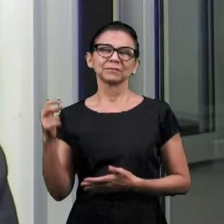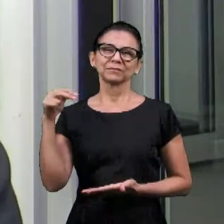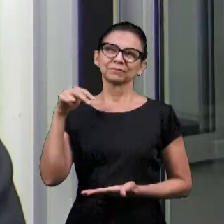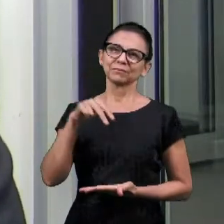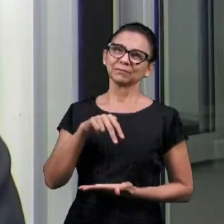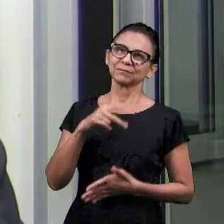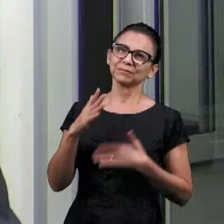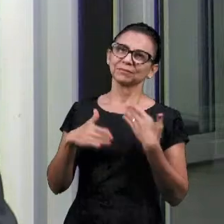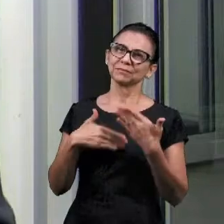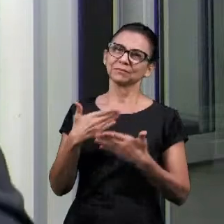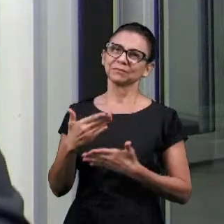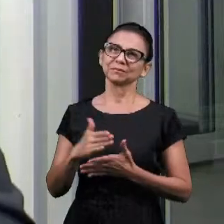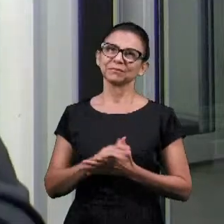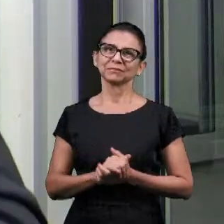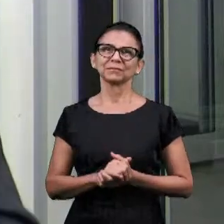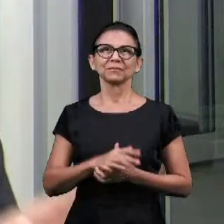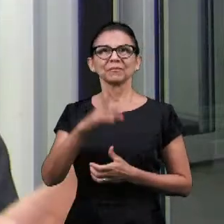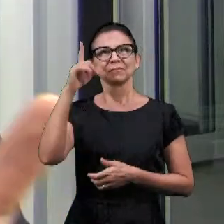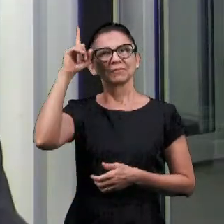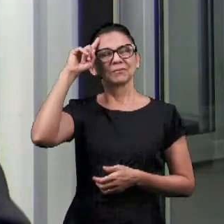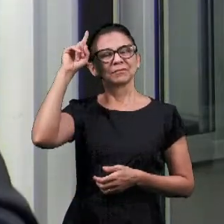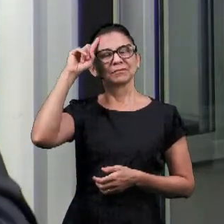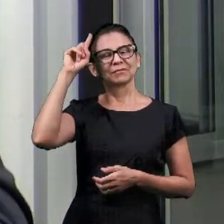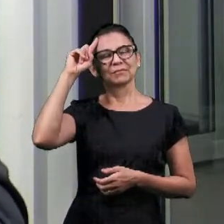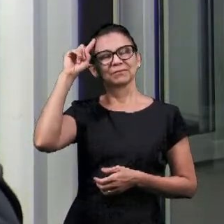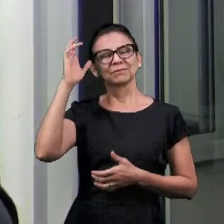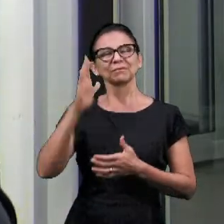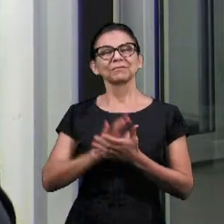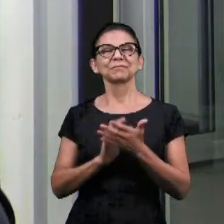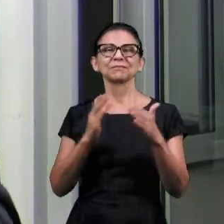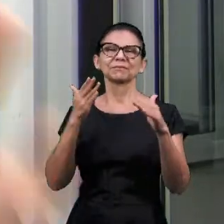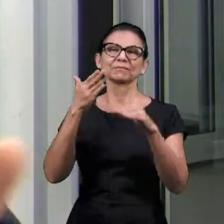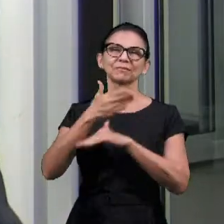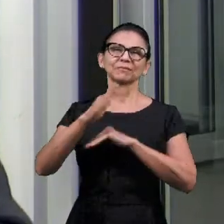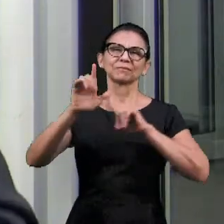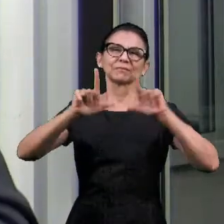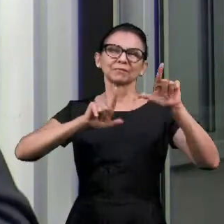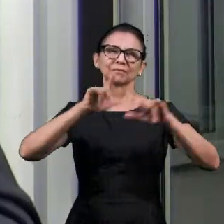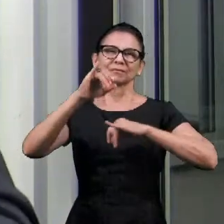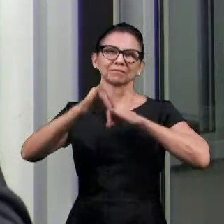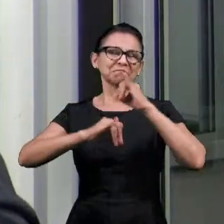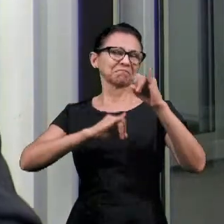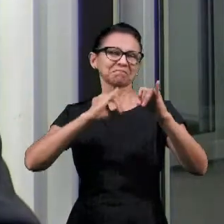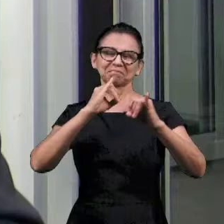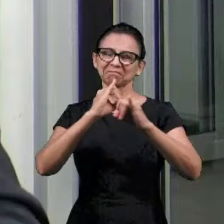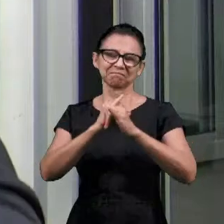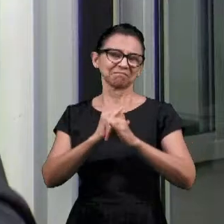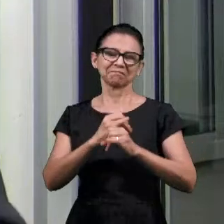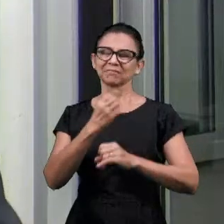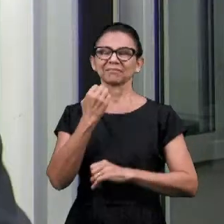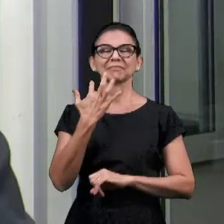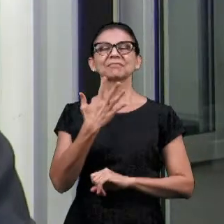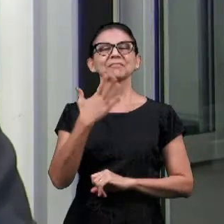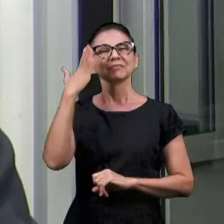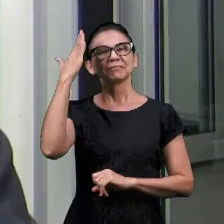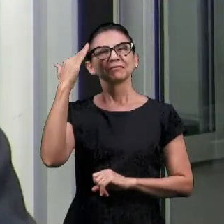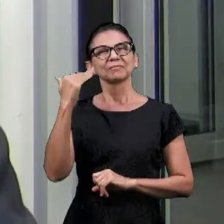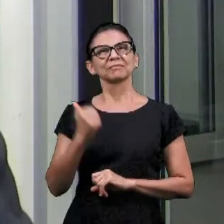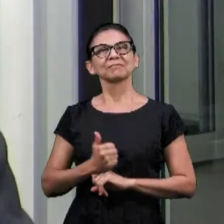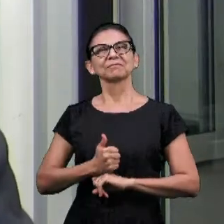irmãos cada vez que a gente entra no ar, seja pela rádio, seja pelo YouTube, né, TV. É muito bom saber que do outro lado